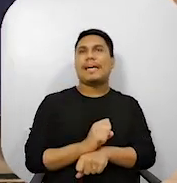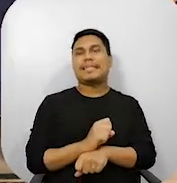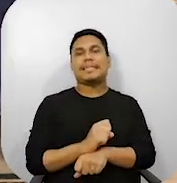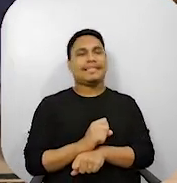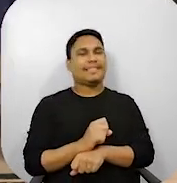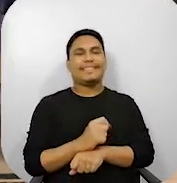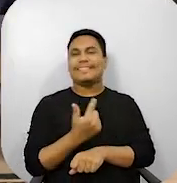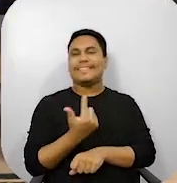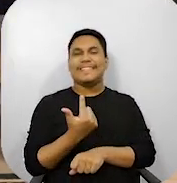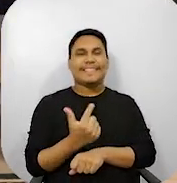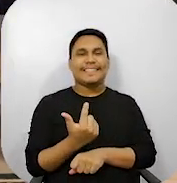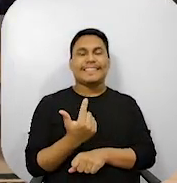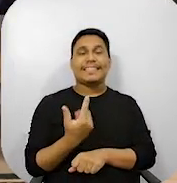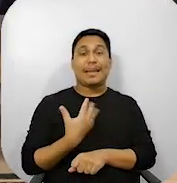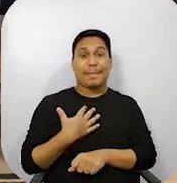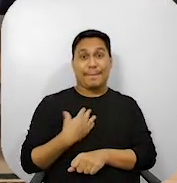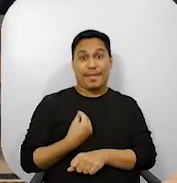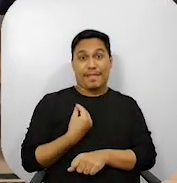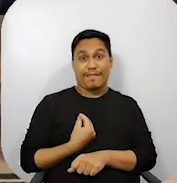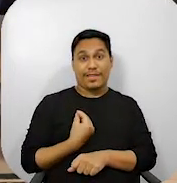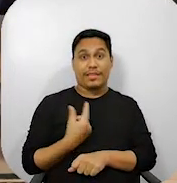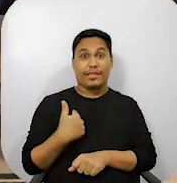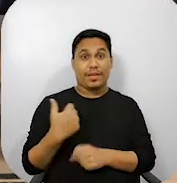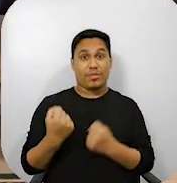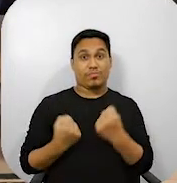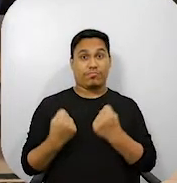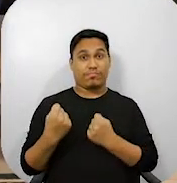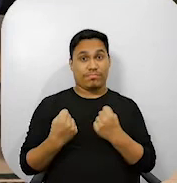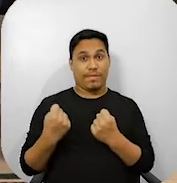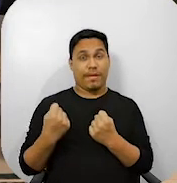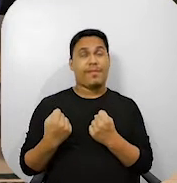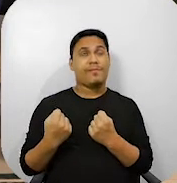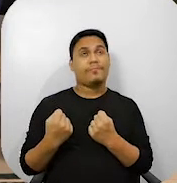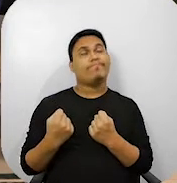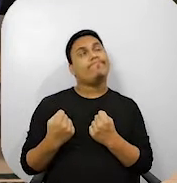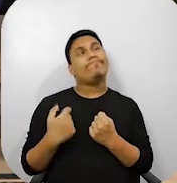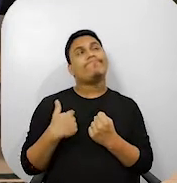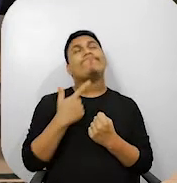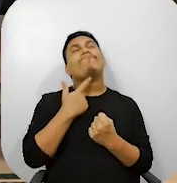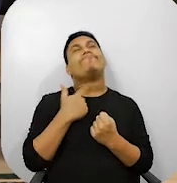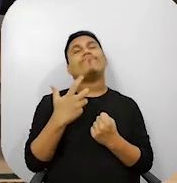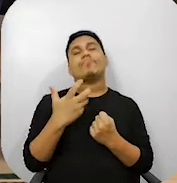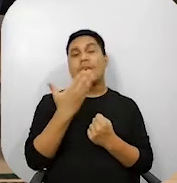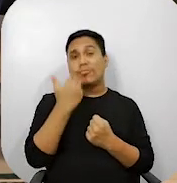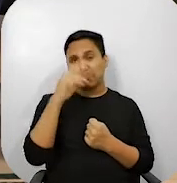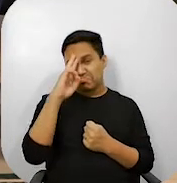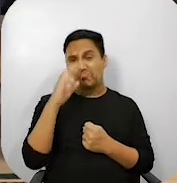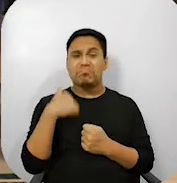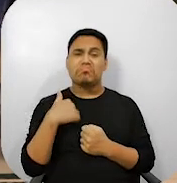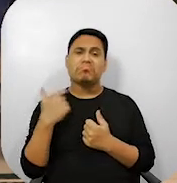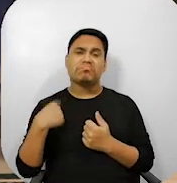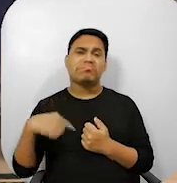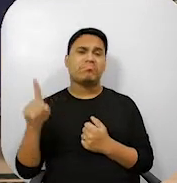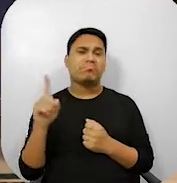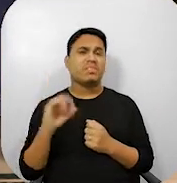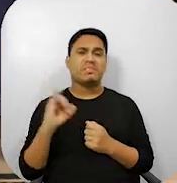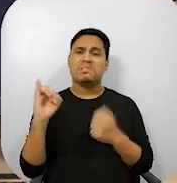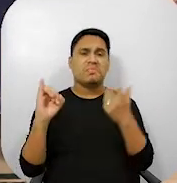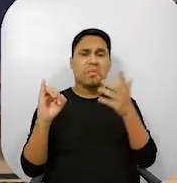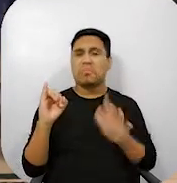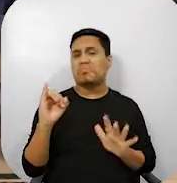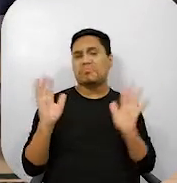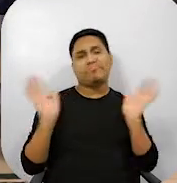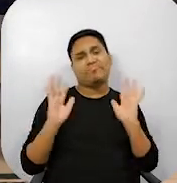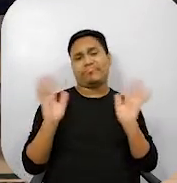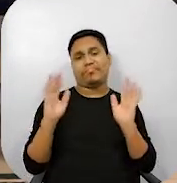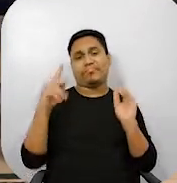eu minha vida se eu pegar meu carro Se eu quisesse ir almoçar fora eu ia se eu não quiser eu dono do meu